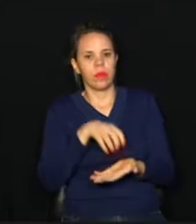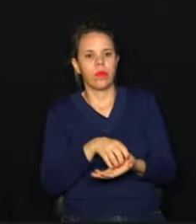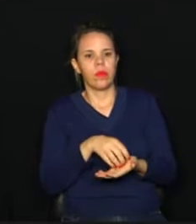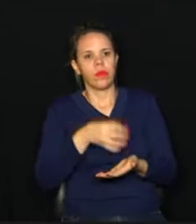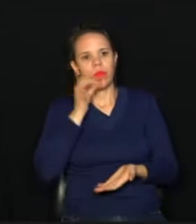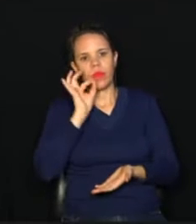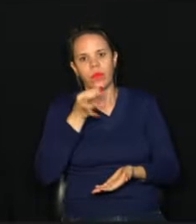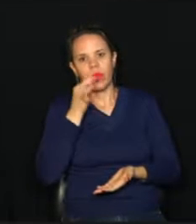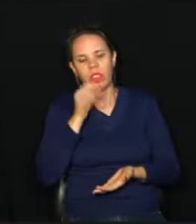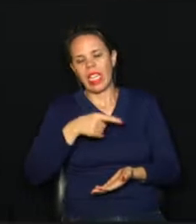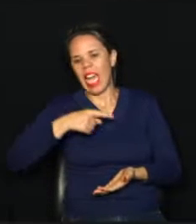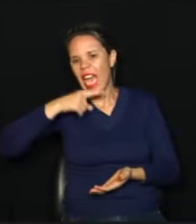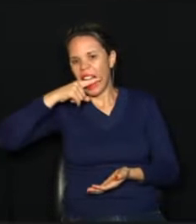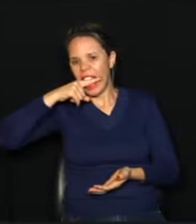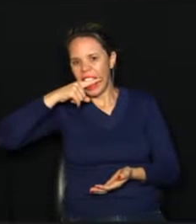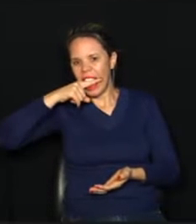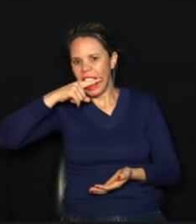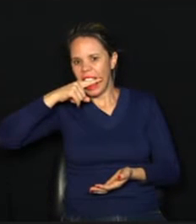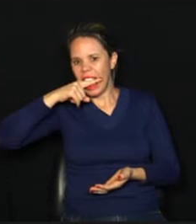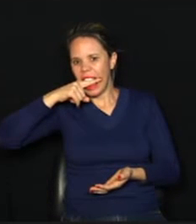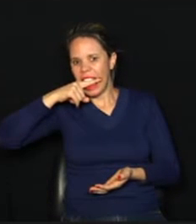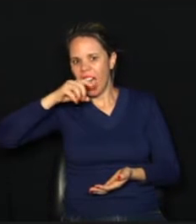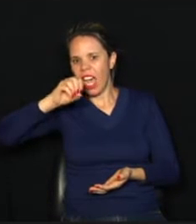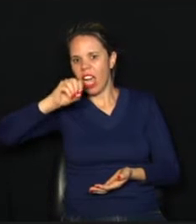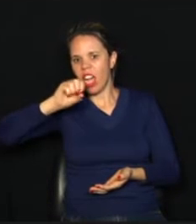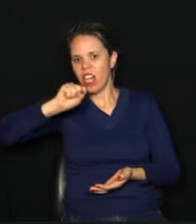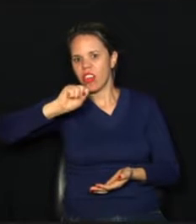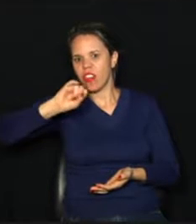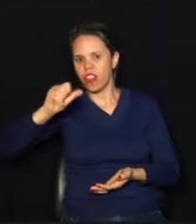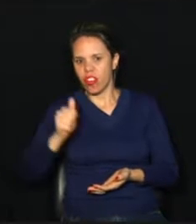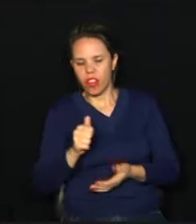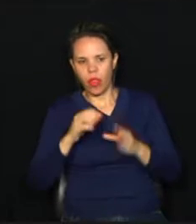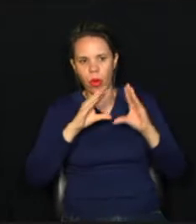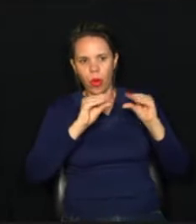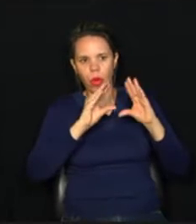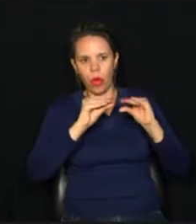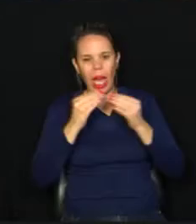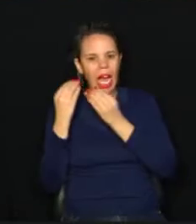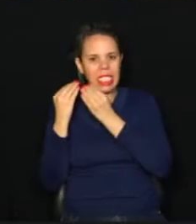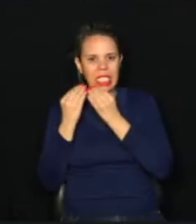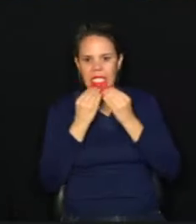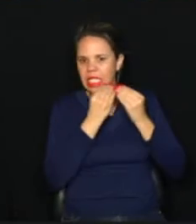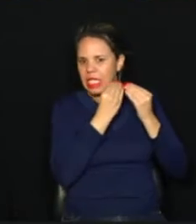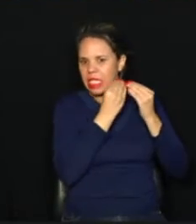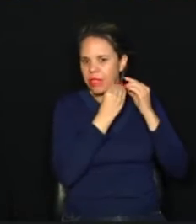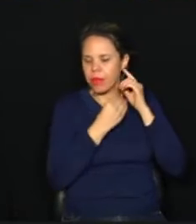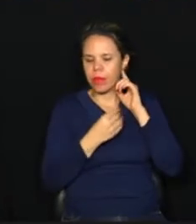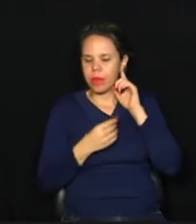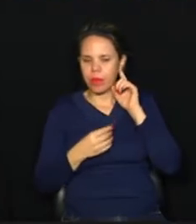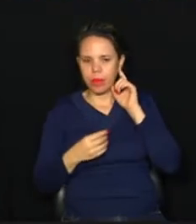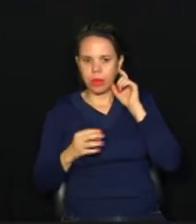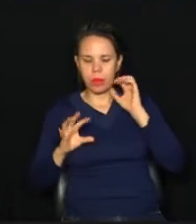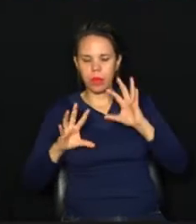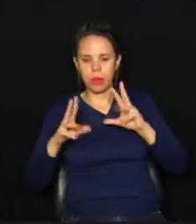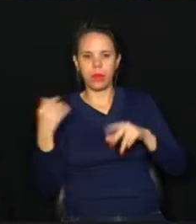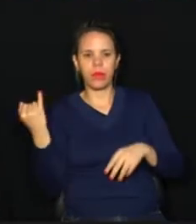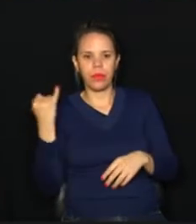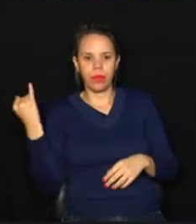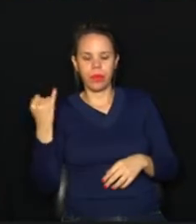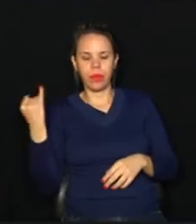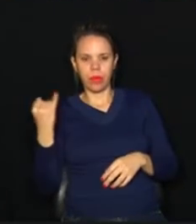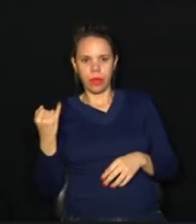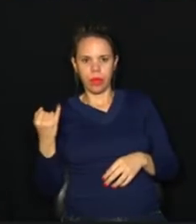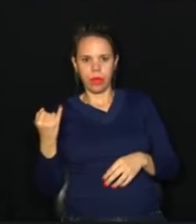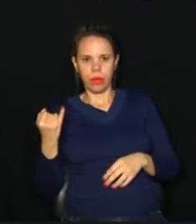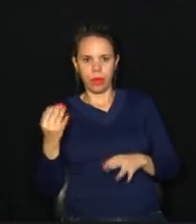café, à cana-de-açúcar, à soja, ao algodão, milho, entre outros. Todos de importância indiscutível